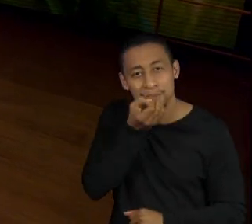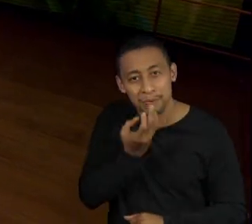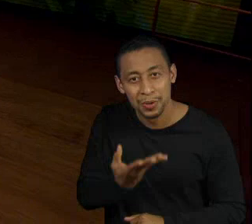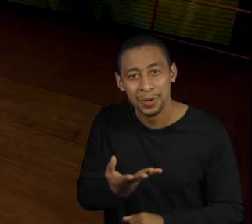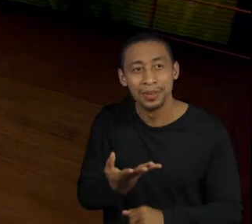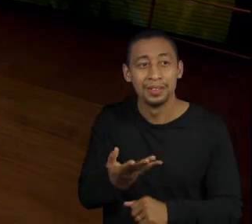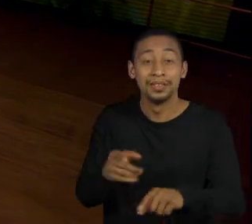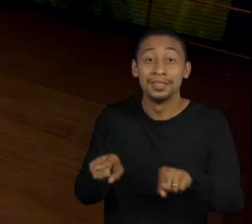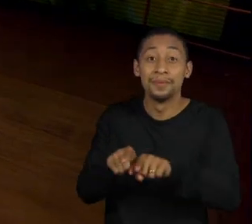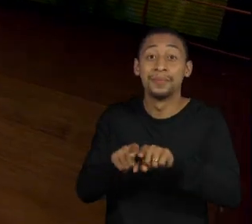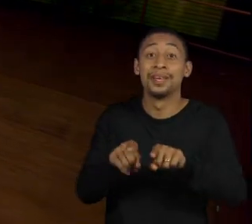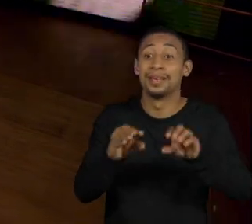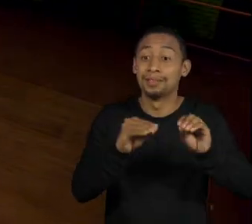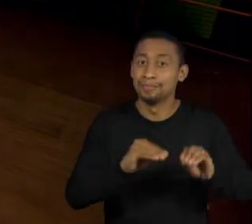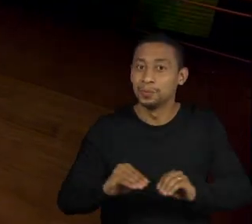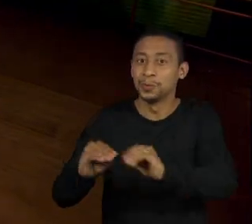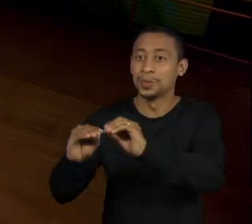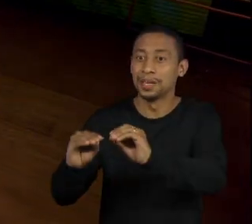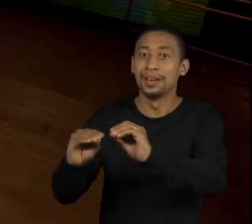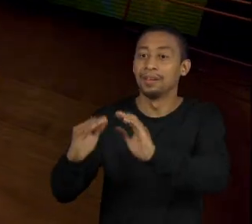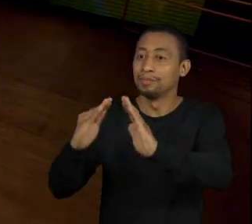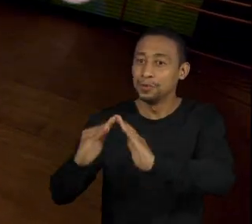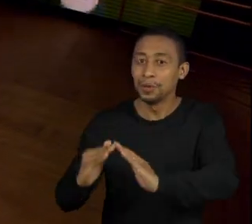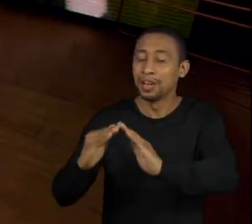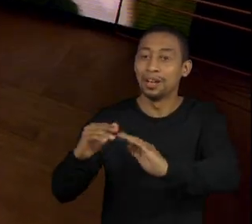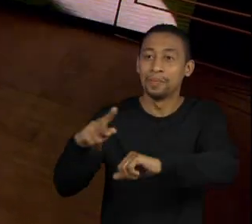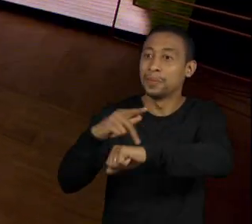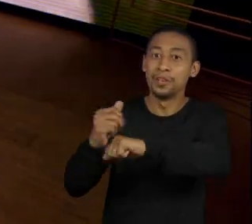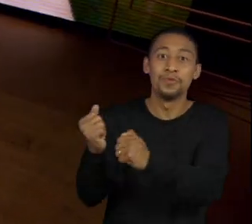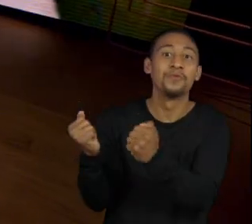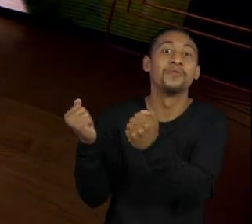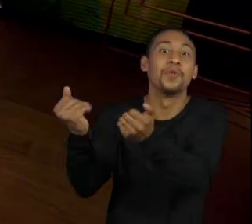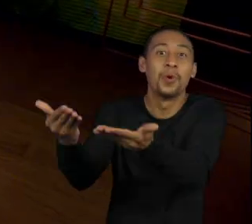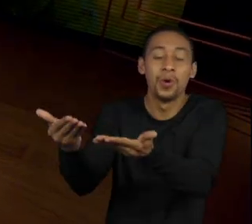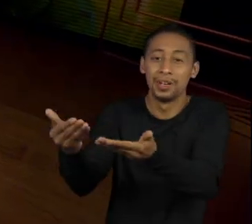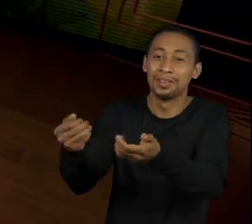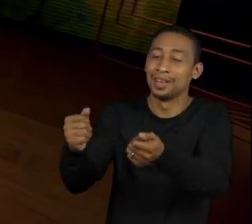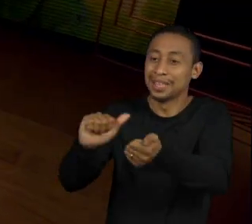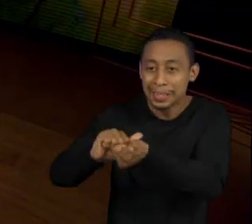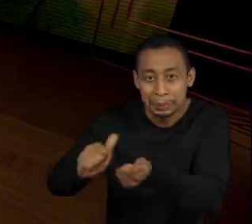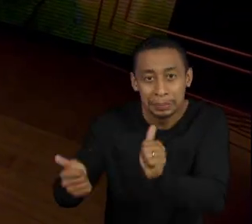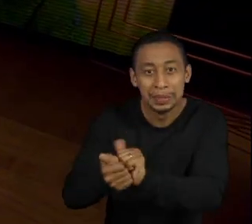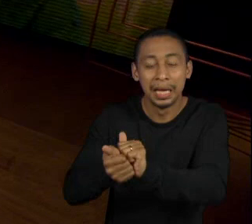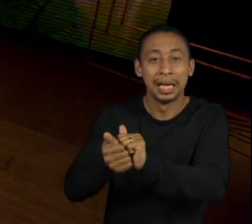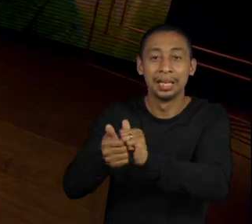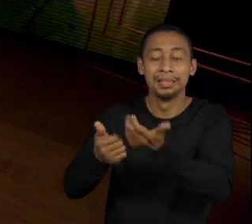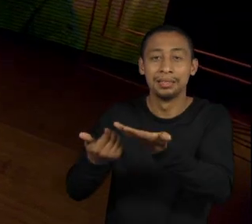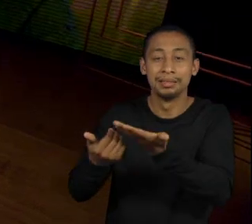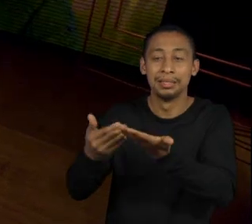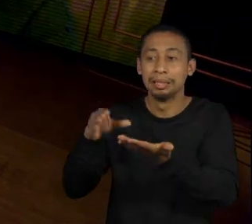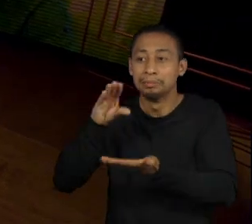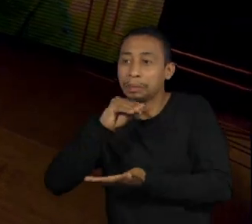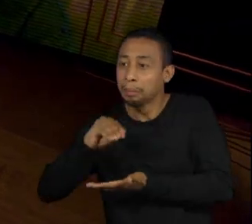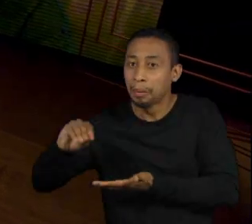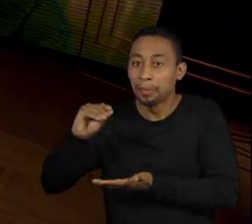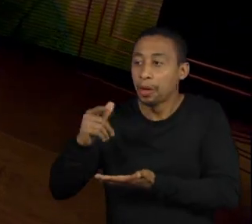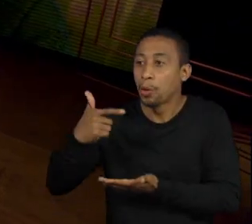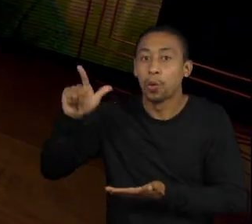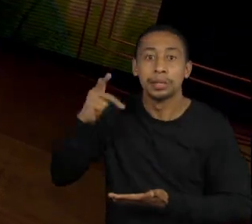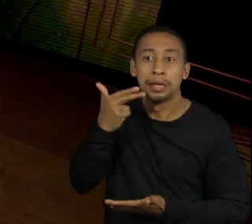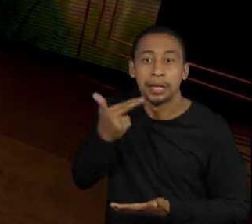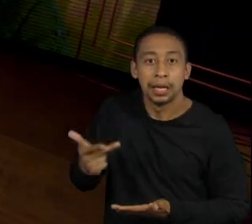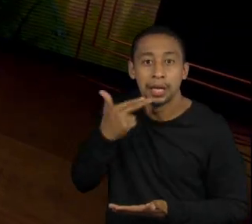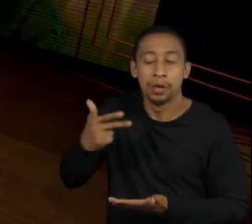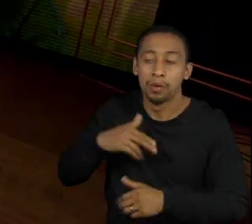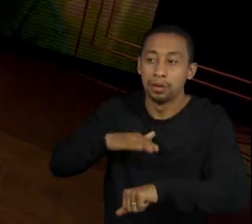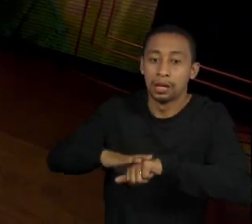também fora, conhecer um outro país, trabalhar num outro país, ter que lidar com pessoas falando outra língua perto de você, e você tendo que fazer